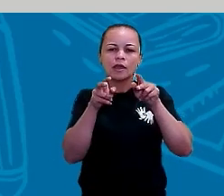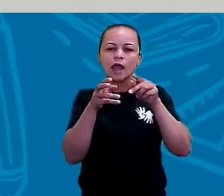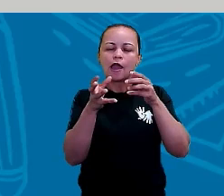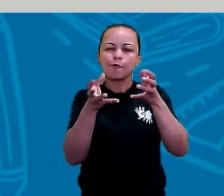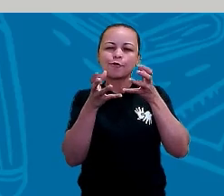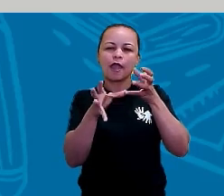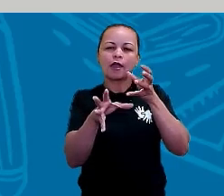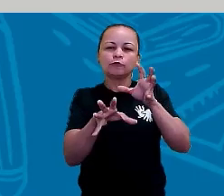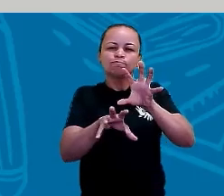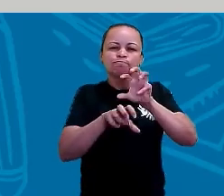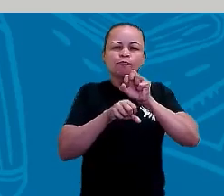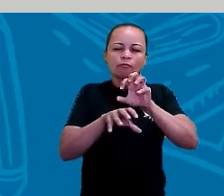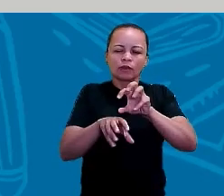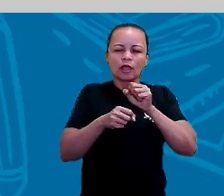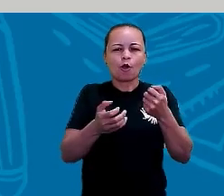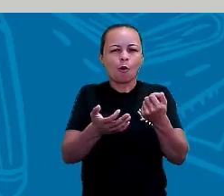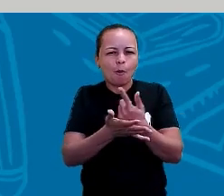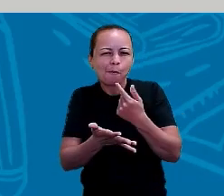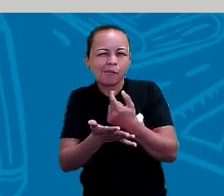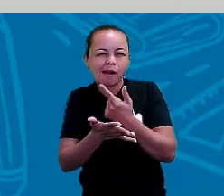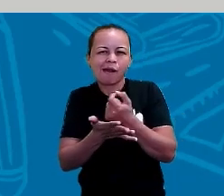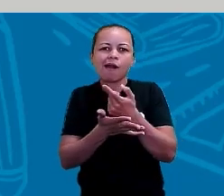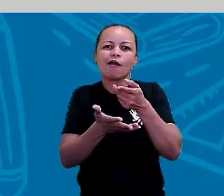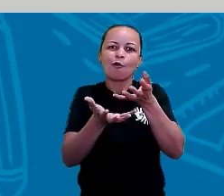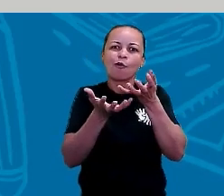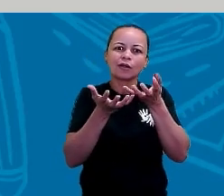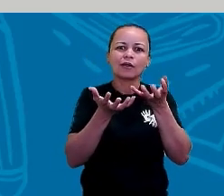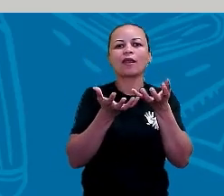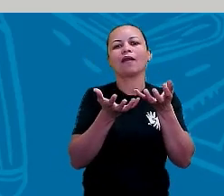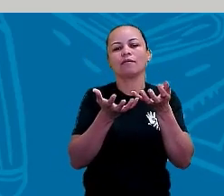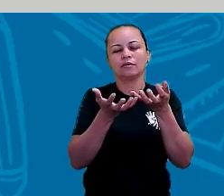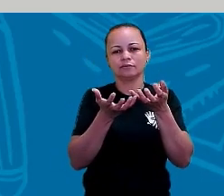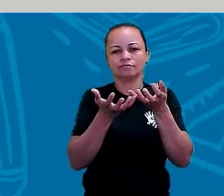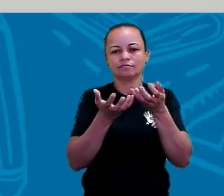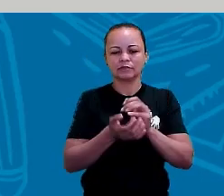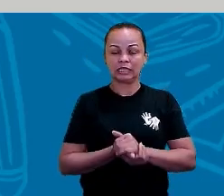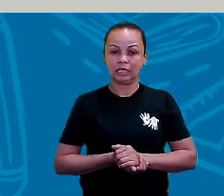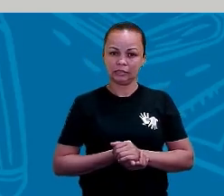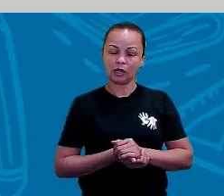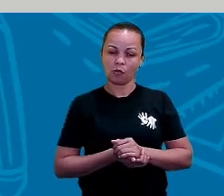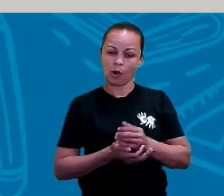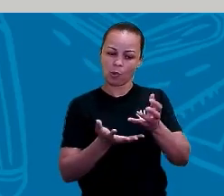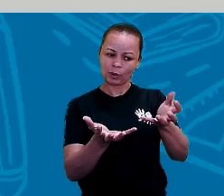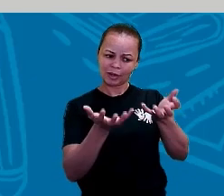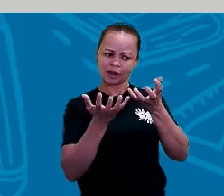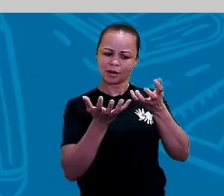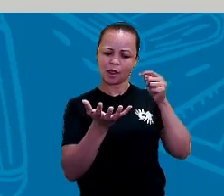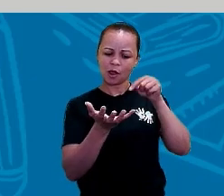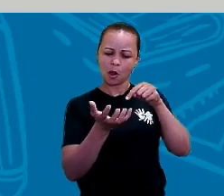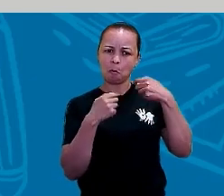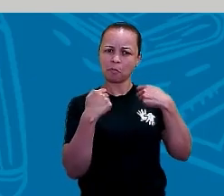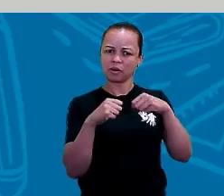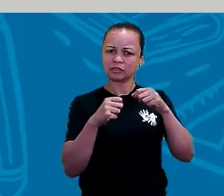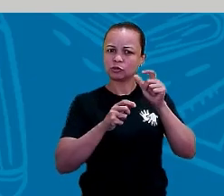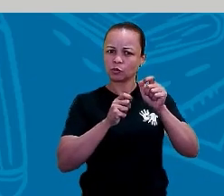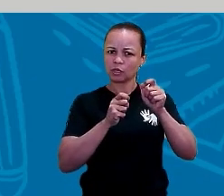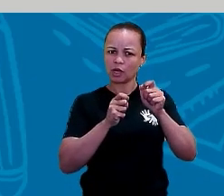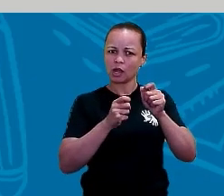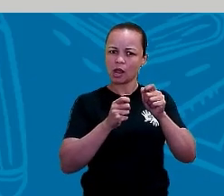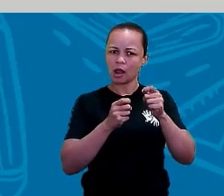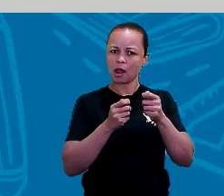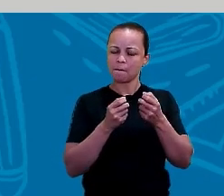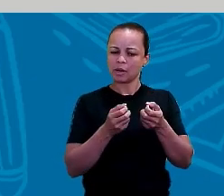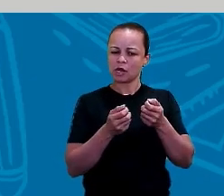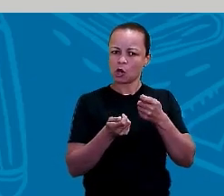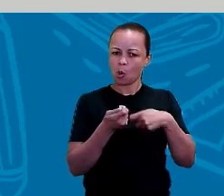queira obter, queira comprar. É esse querer, muitas vezes, que a gente tem que se controlar. Porém, que muitas indústrias,